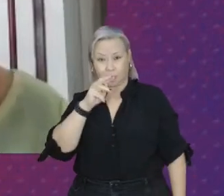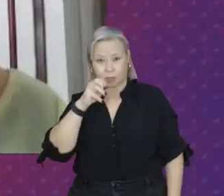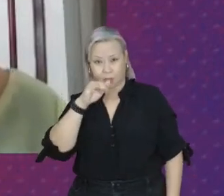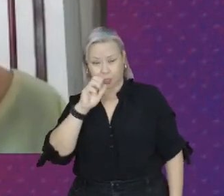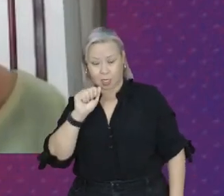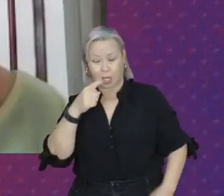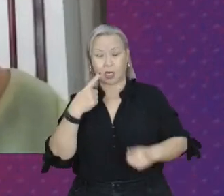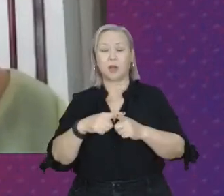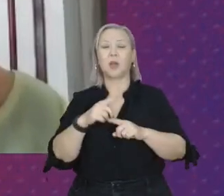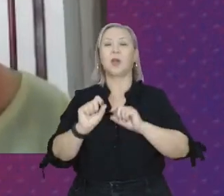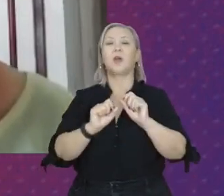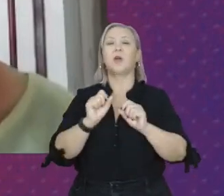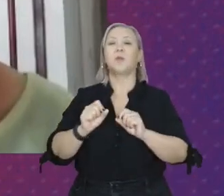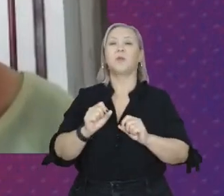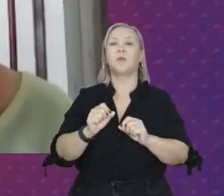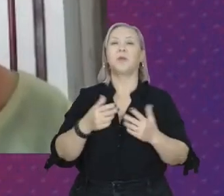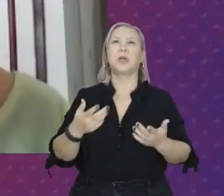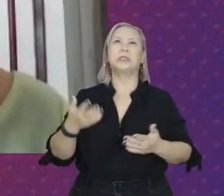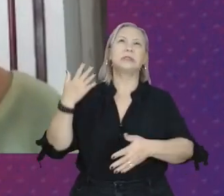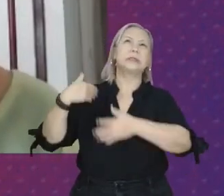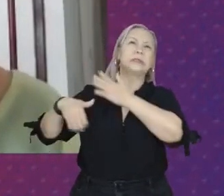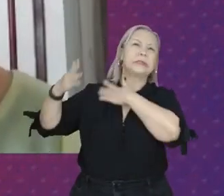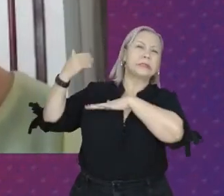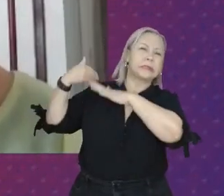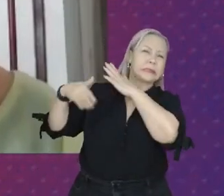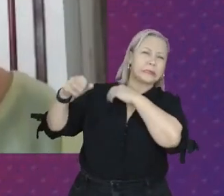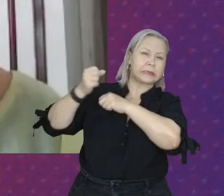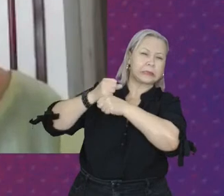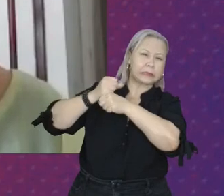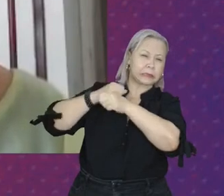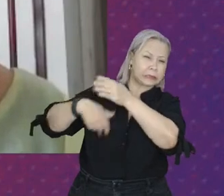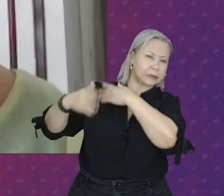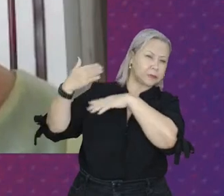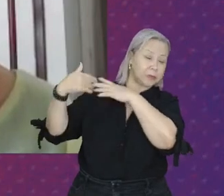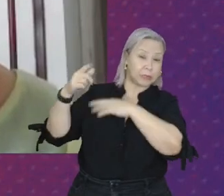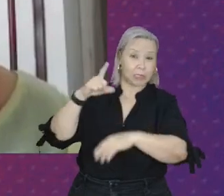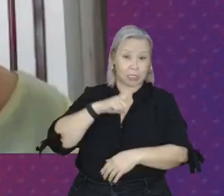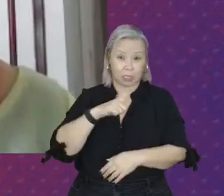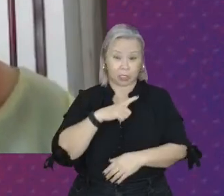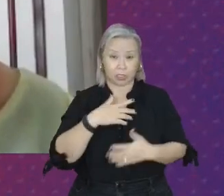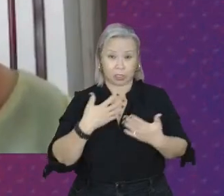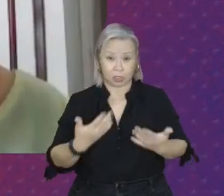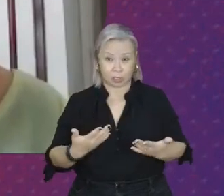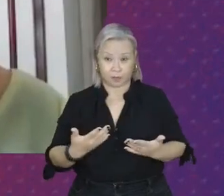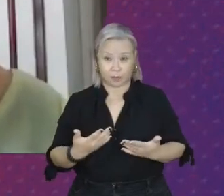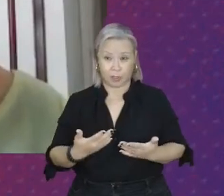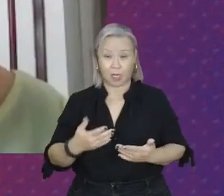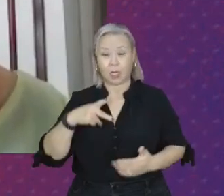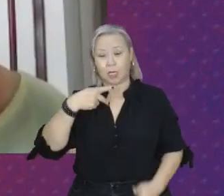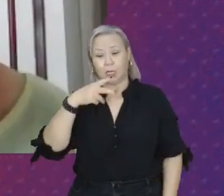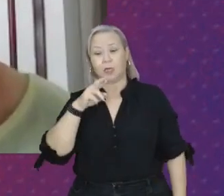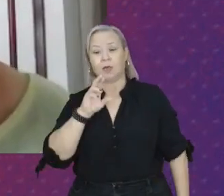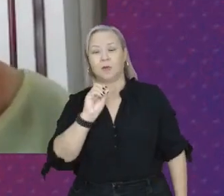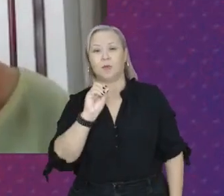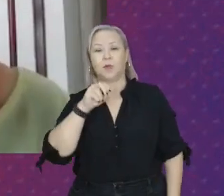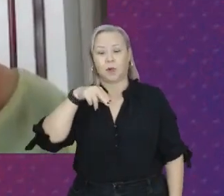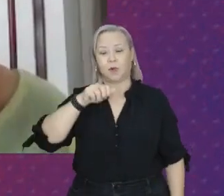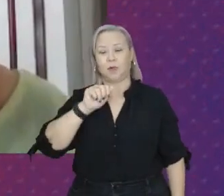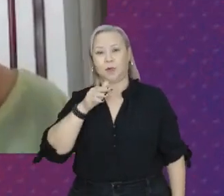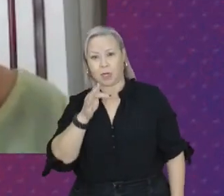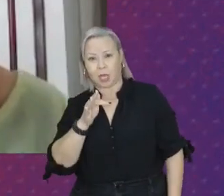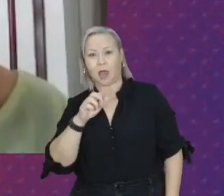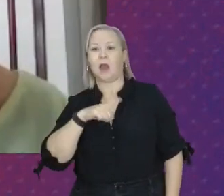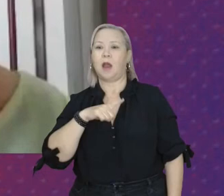se nas décadas passadas, nós tivemos um PRONAF, por exemplo, né, mas que